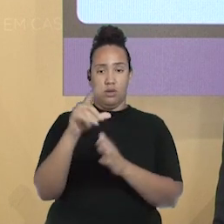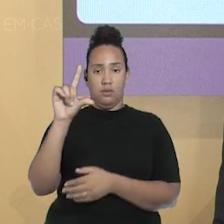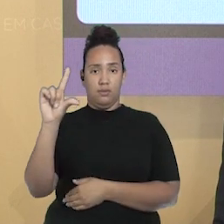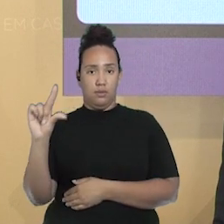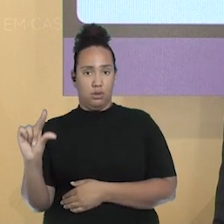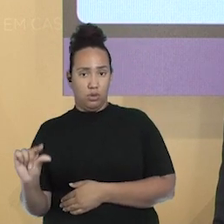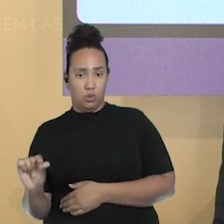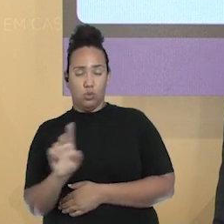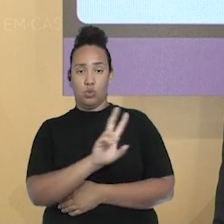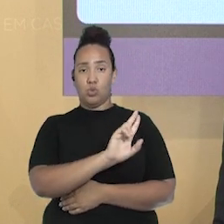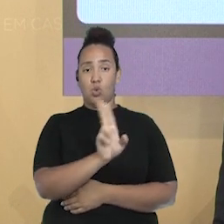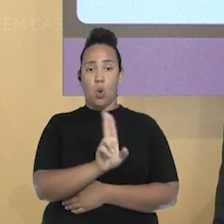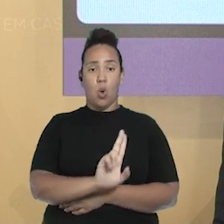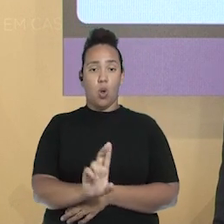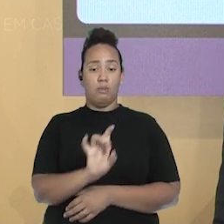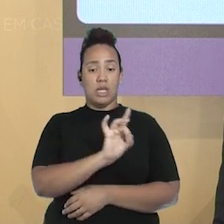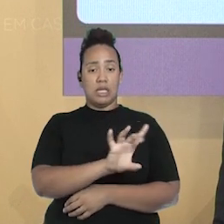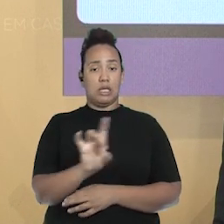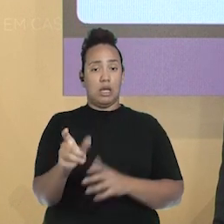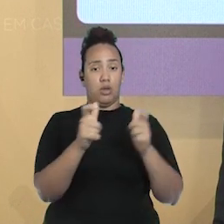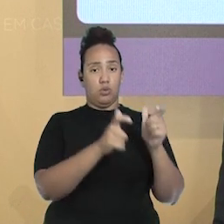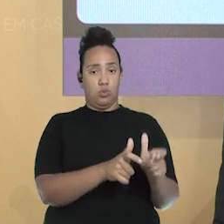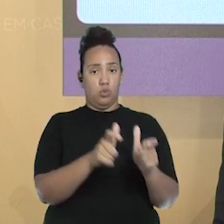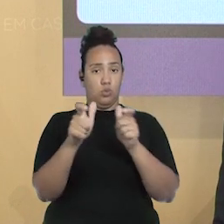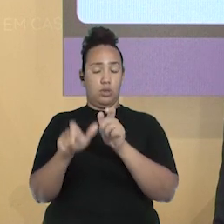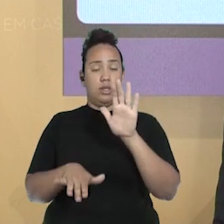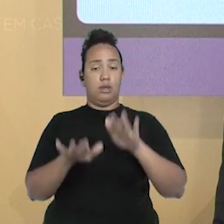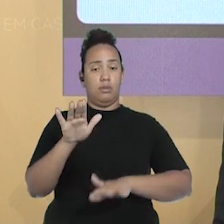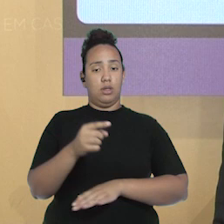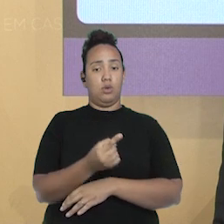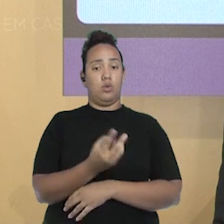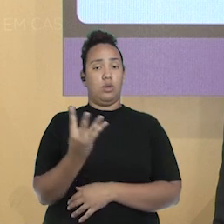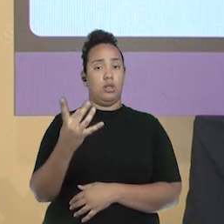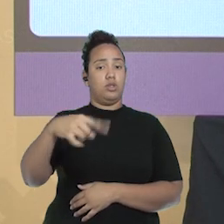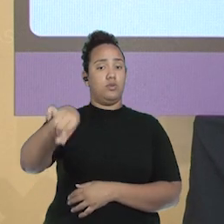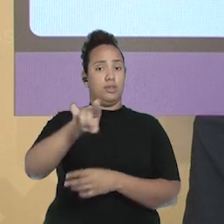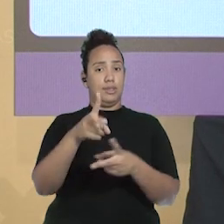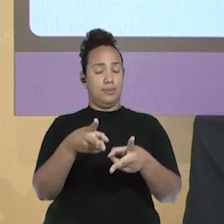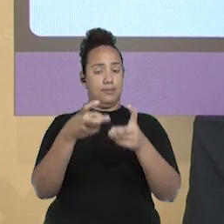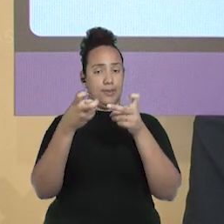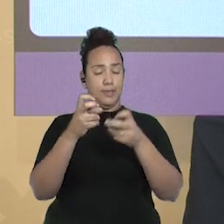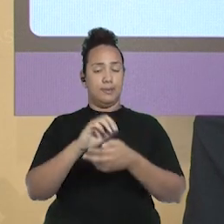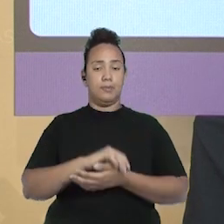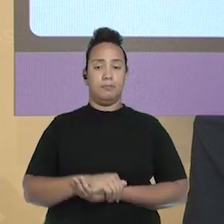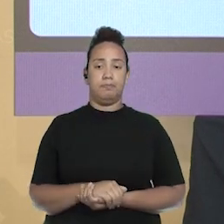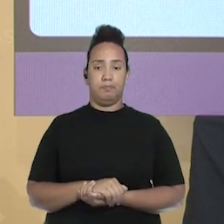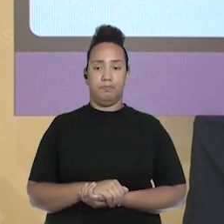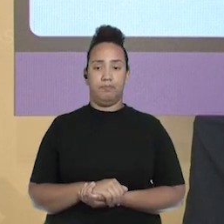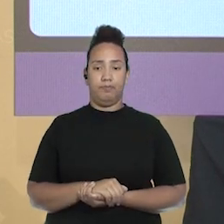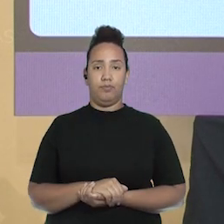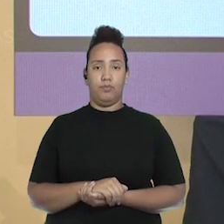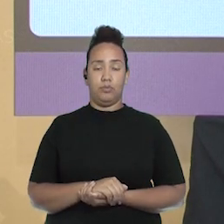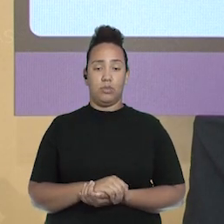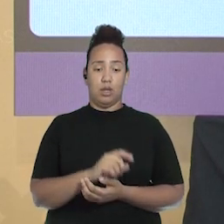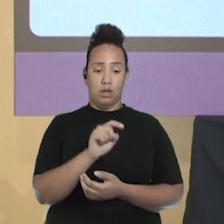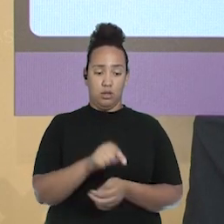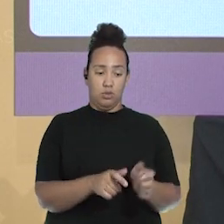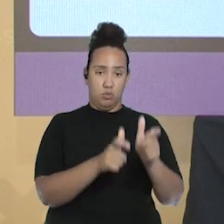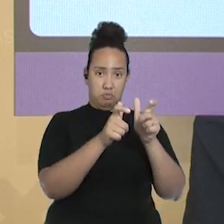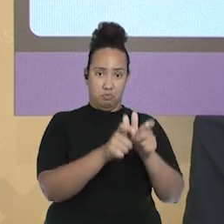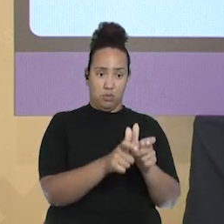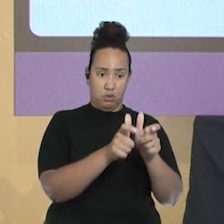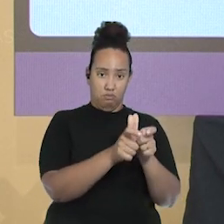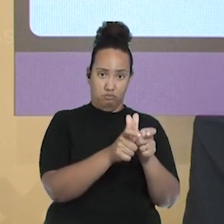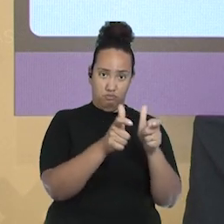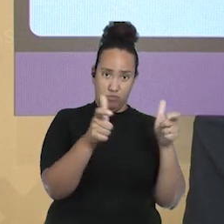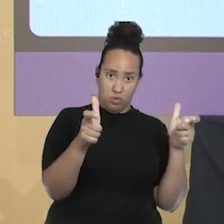os nomes dos bairros, de acordo com o quantitativo que você percebe. O que tem mais será o primeiro colocado e o que